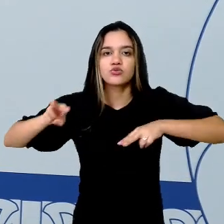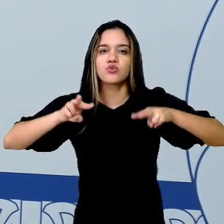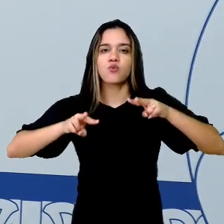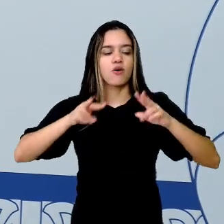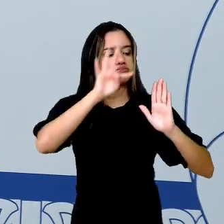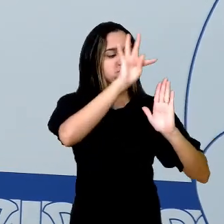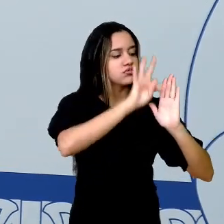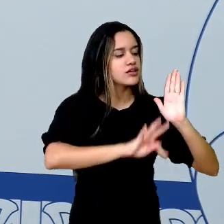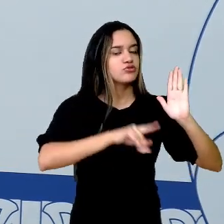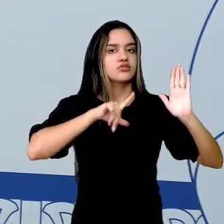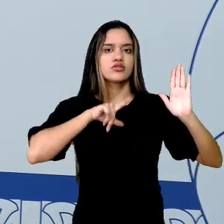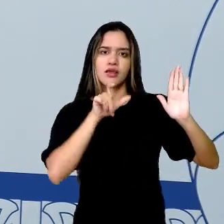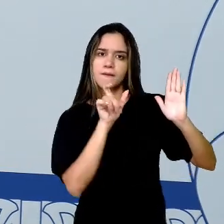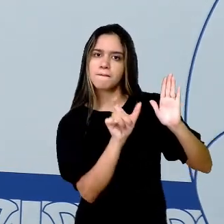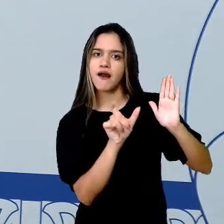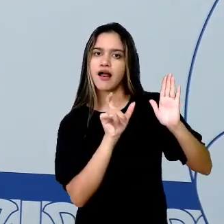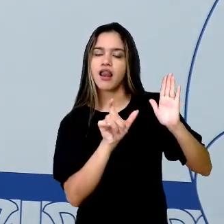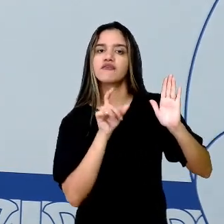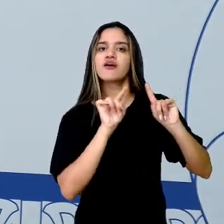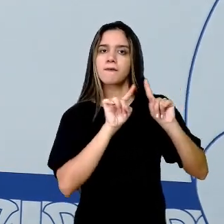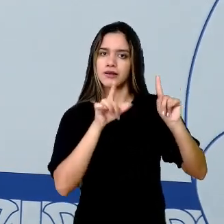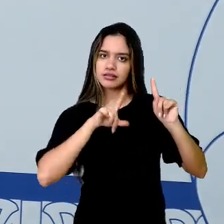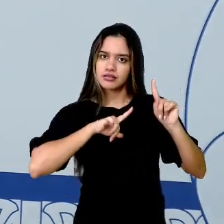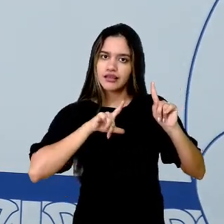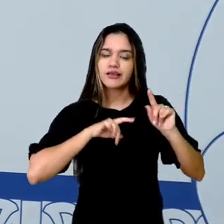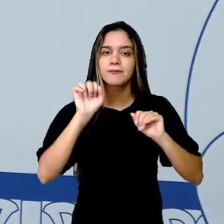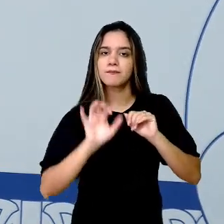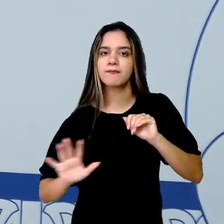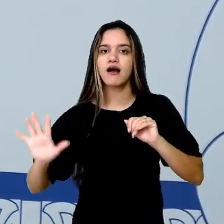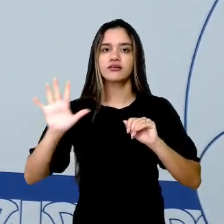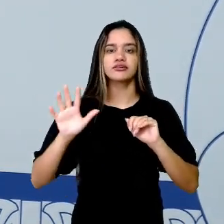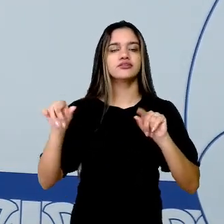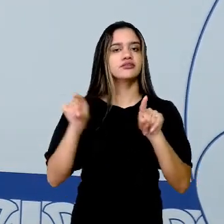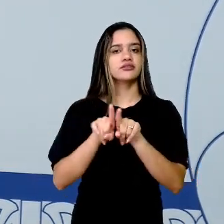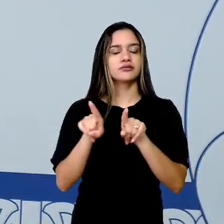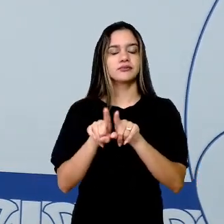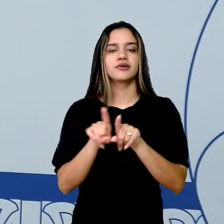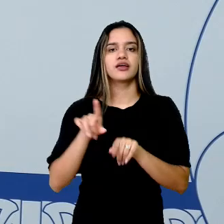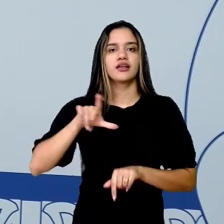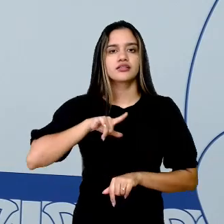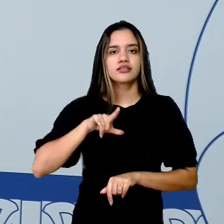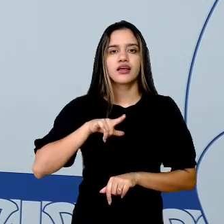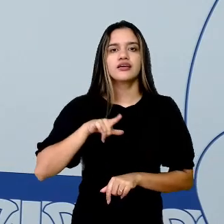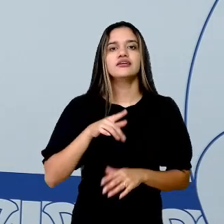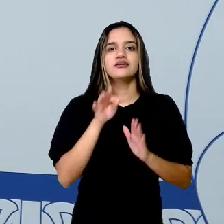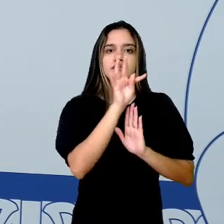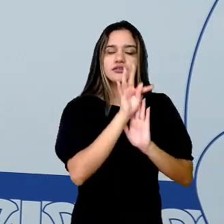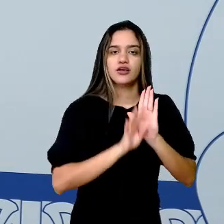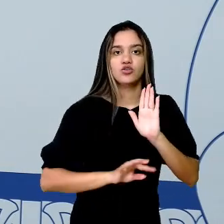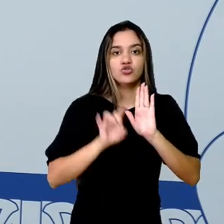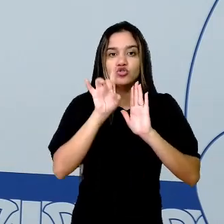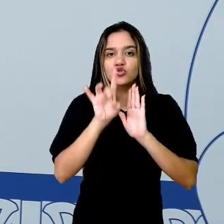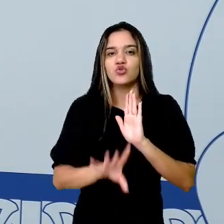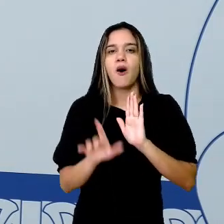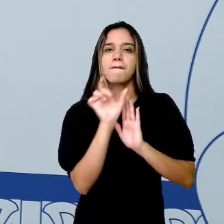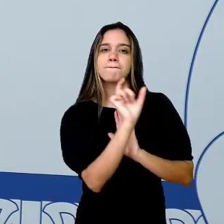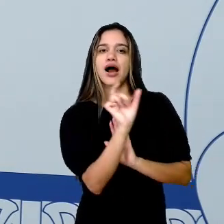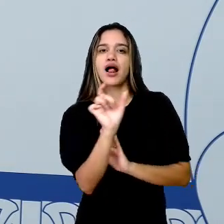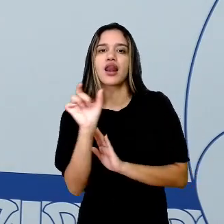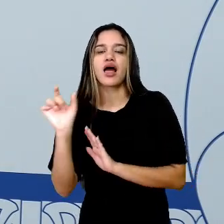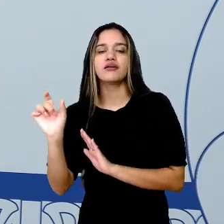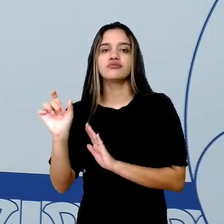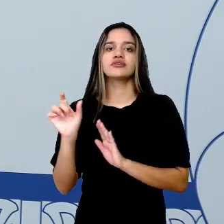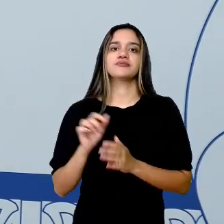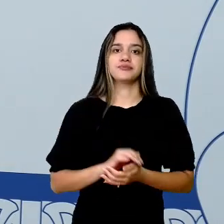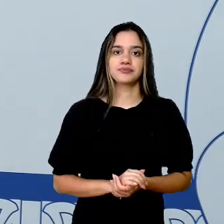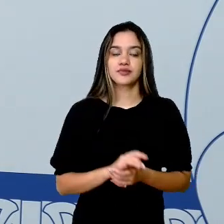palavras mas ele também tem imagens a gente tem textos só feito por palavras e eles trazem